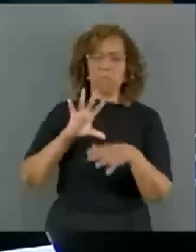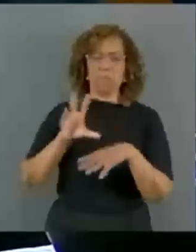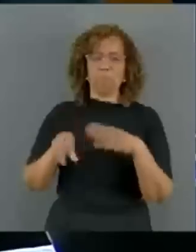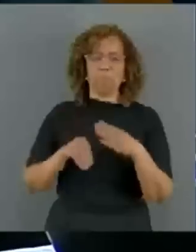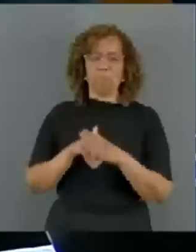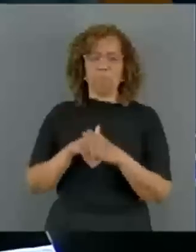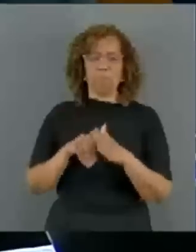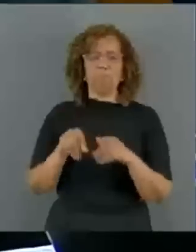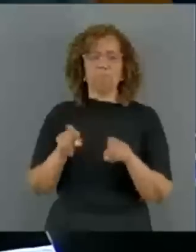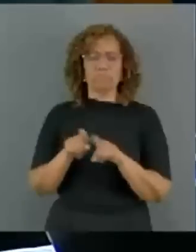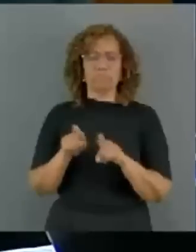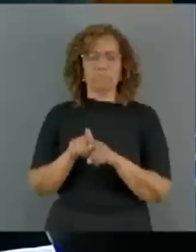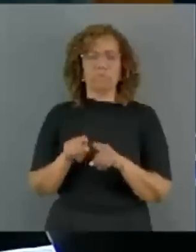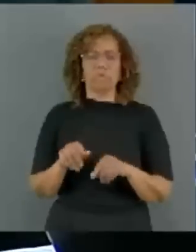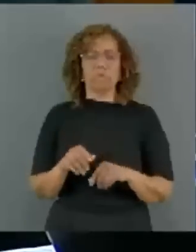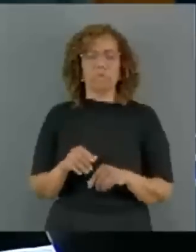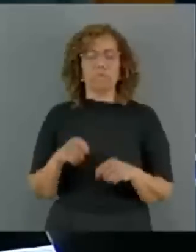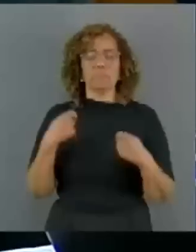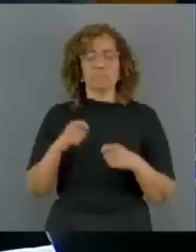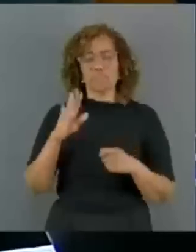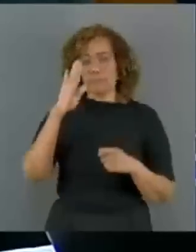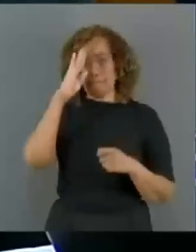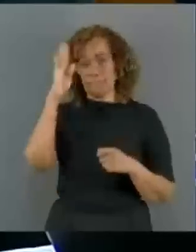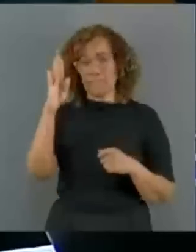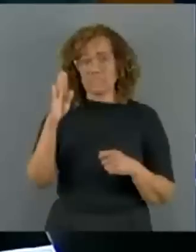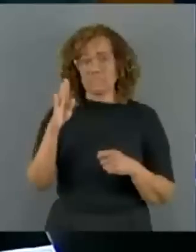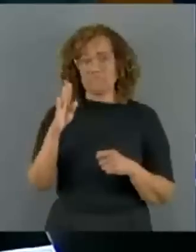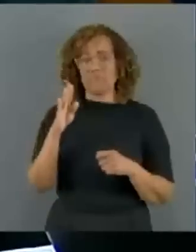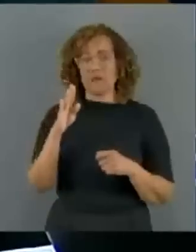minha gente, nós temos que preservar um dos principais bens jurídicos, que é a liberdade.